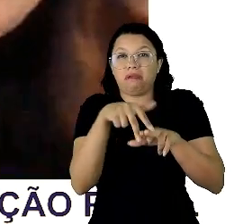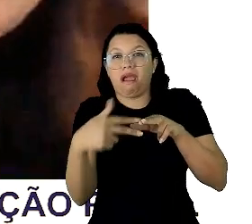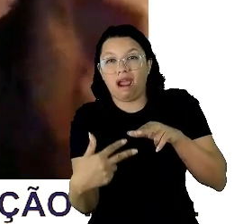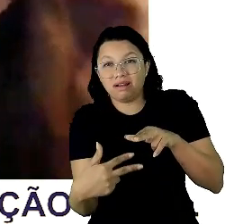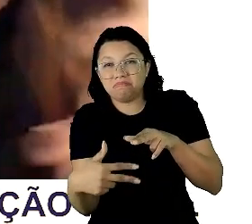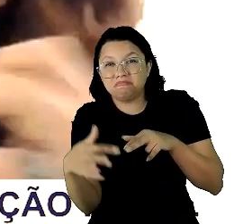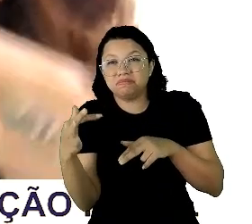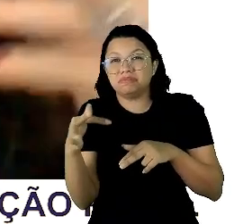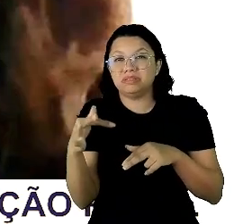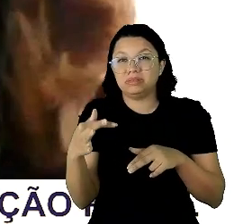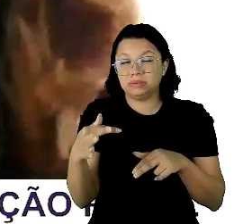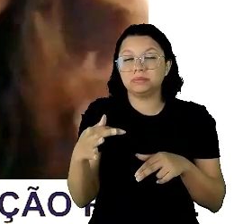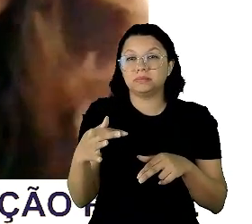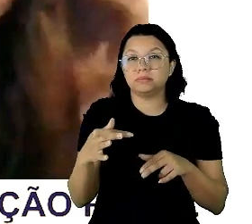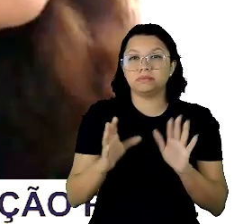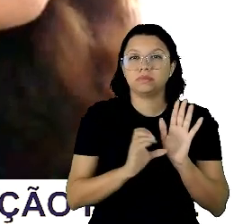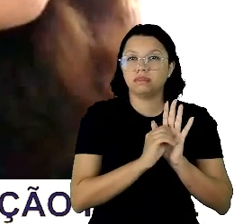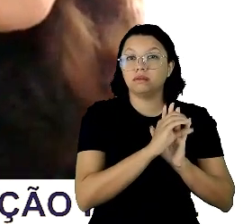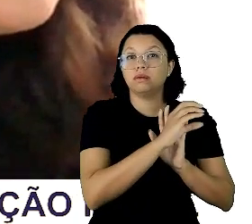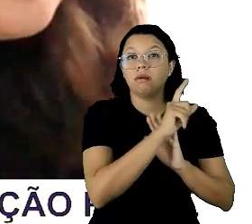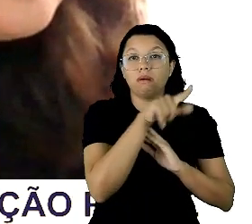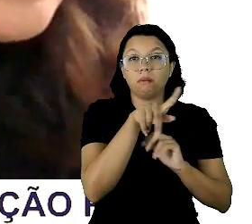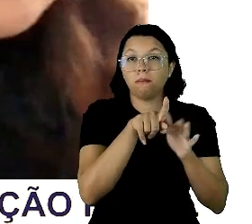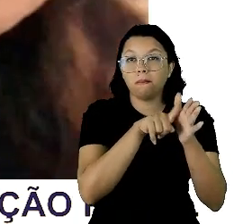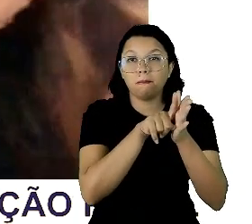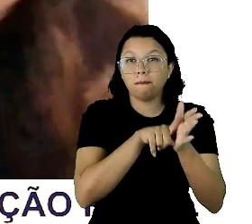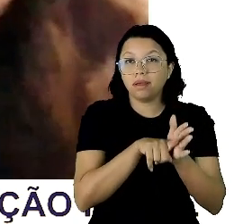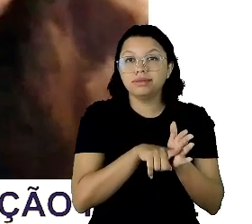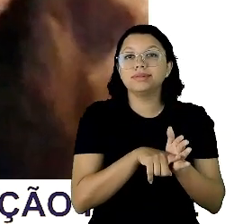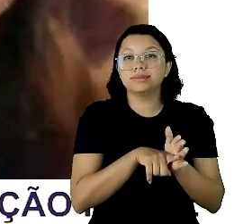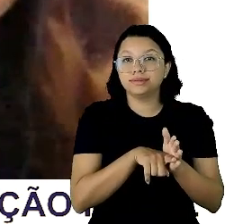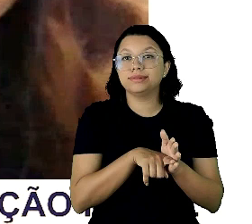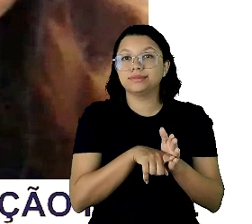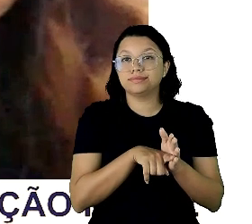no jornal, na internet, aparecem em tudo quanto foi lugar.